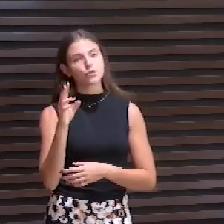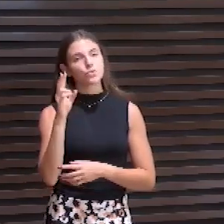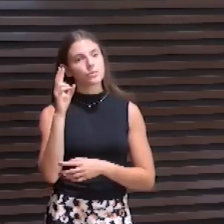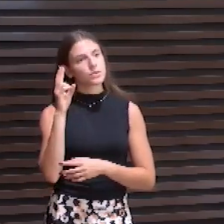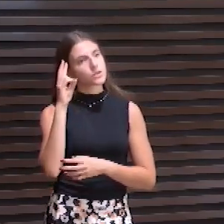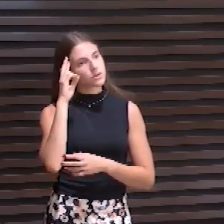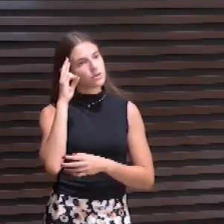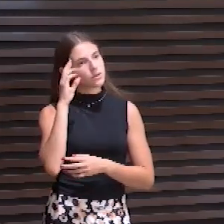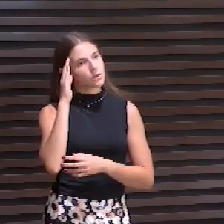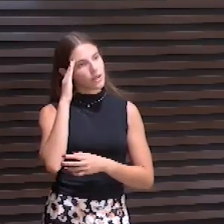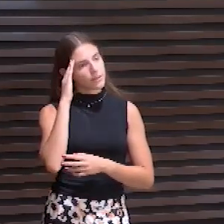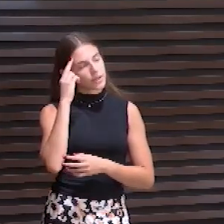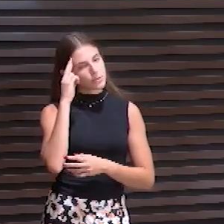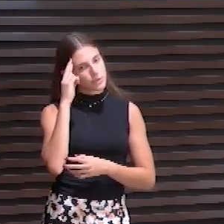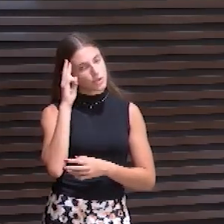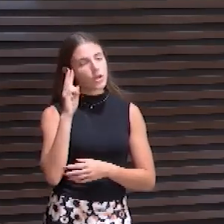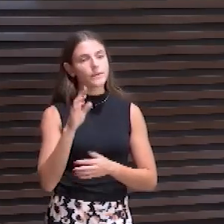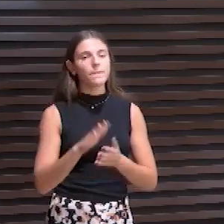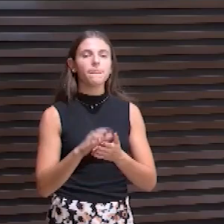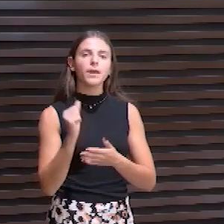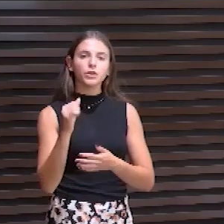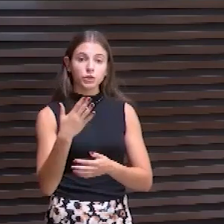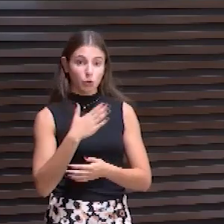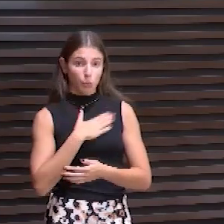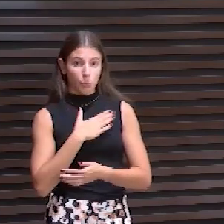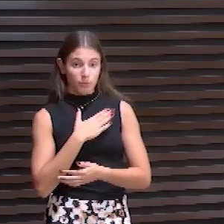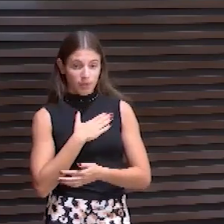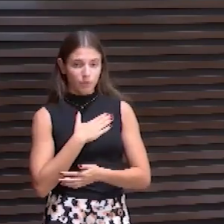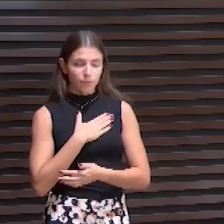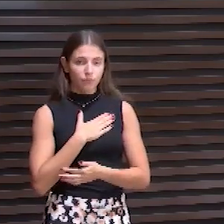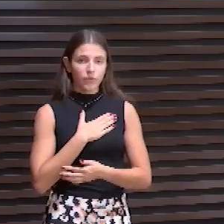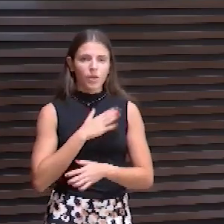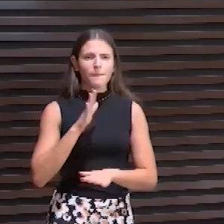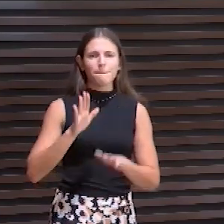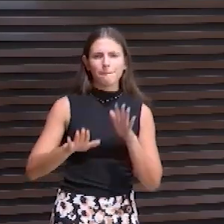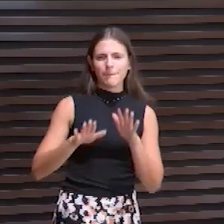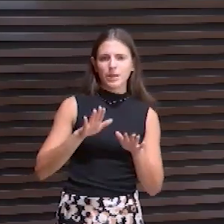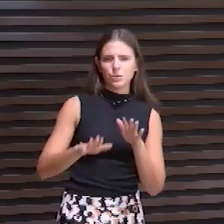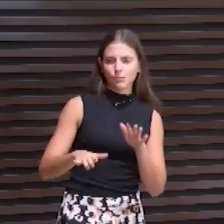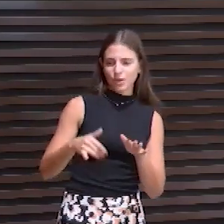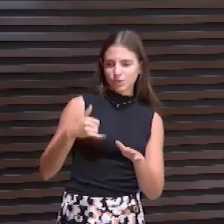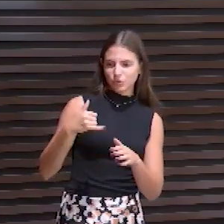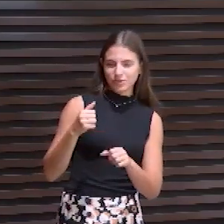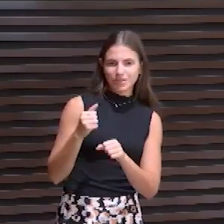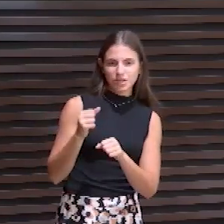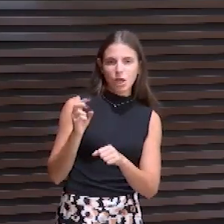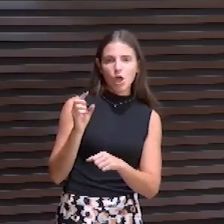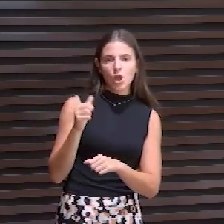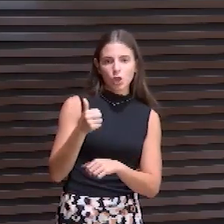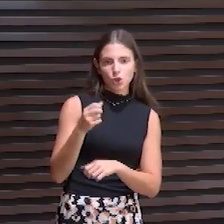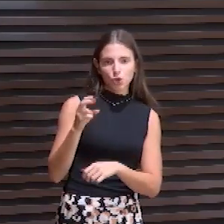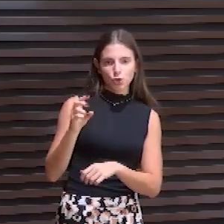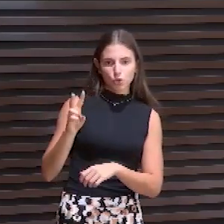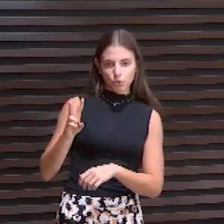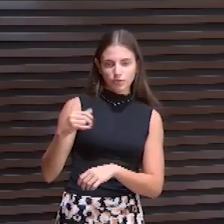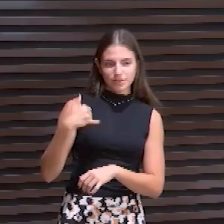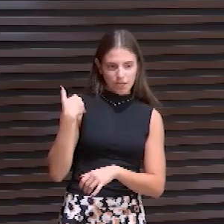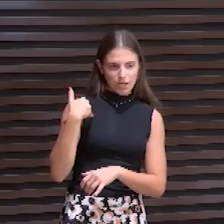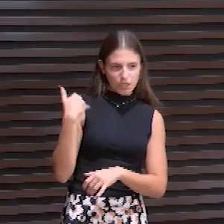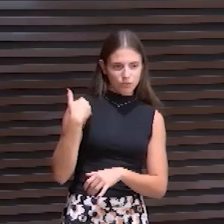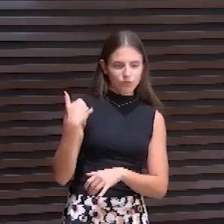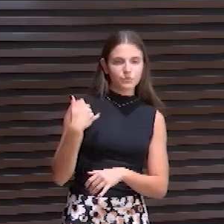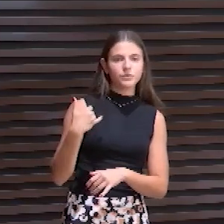comigo. Quando eu tinha mais ou menos uns 12 anos, a gente ia lá para Caiobá, para a